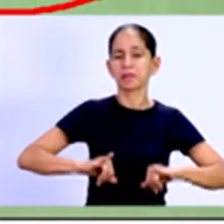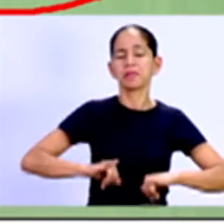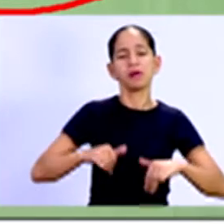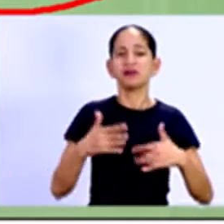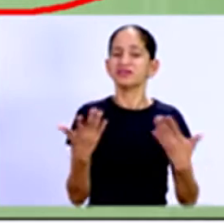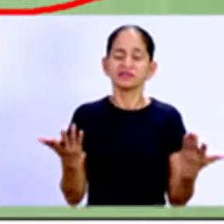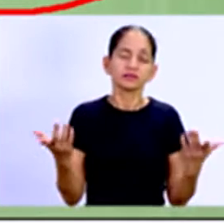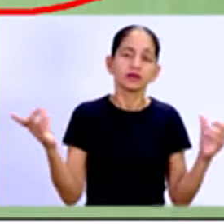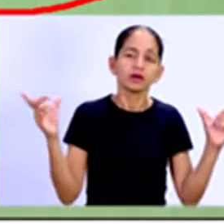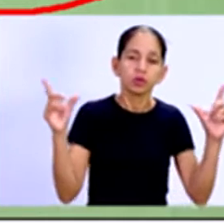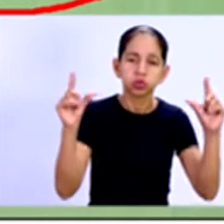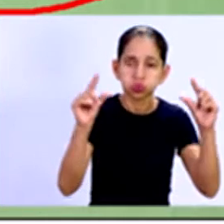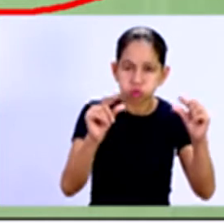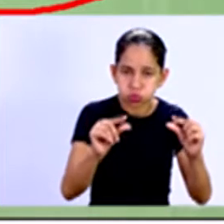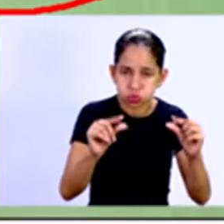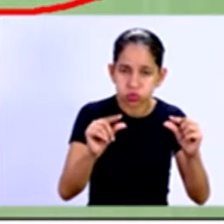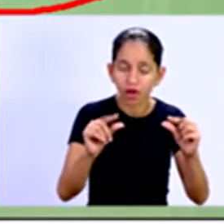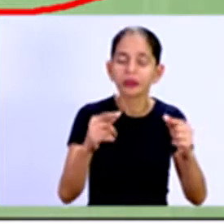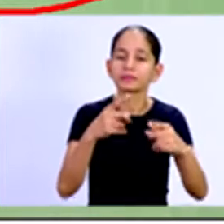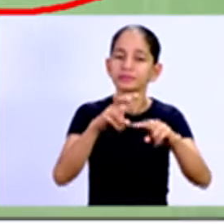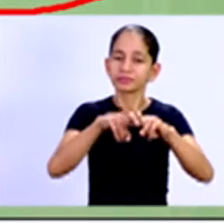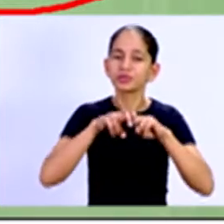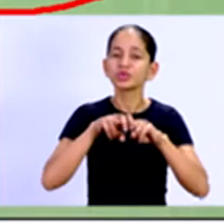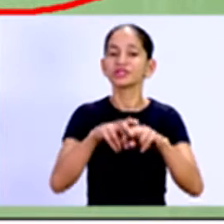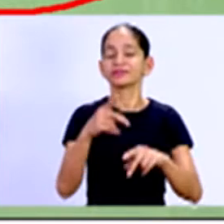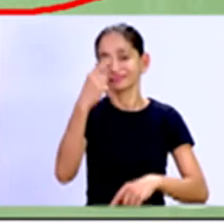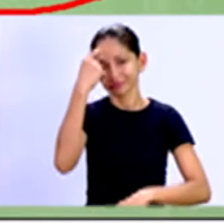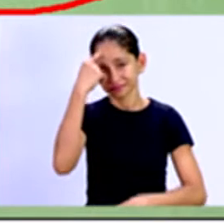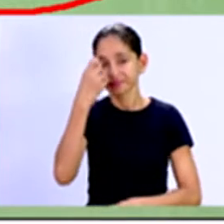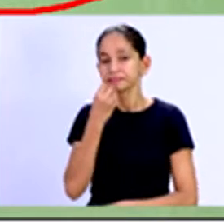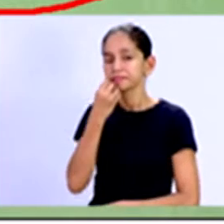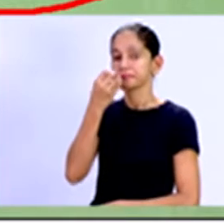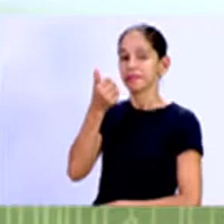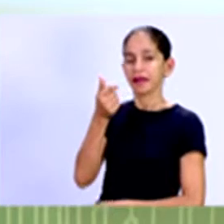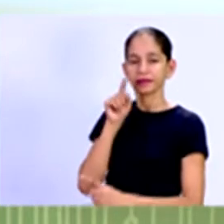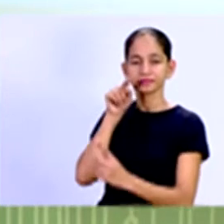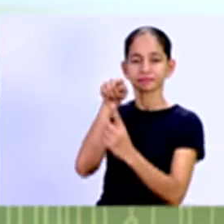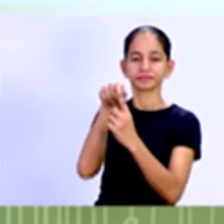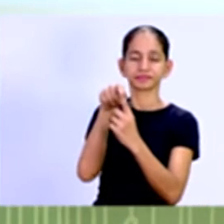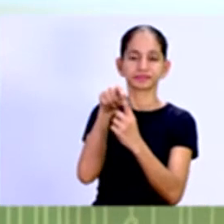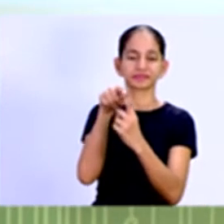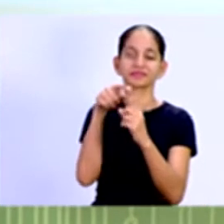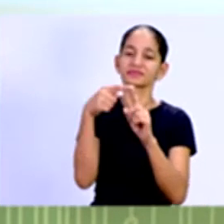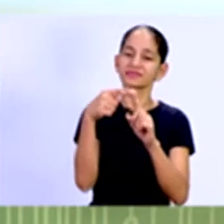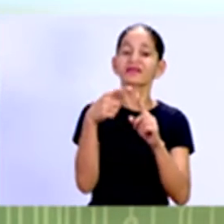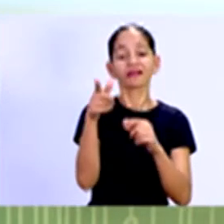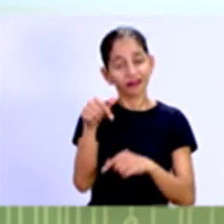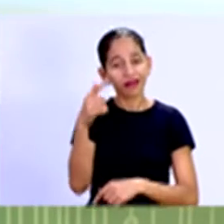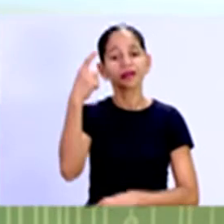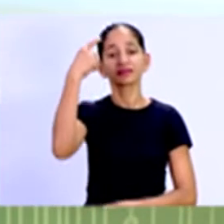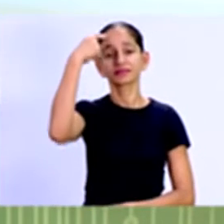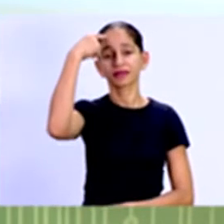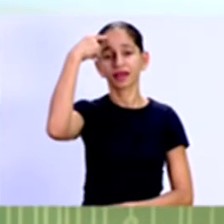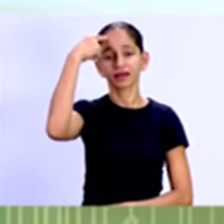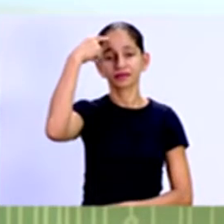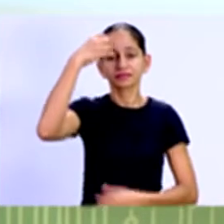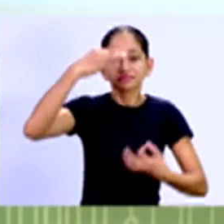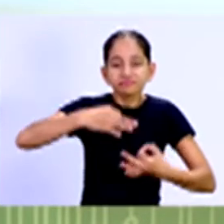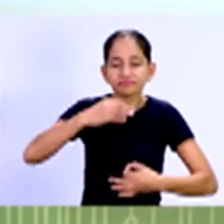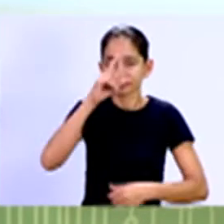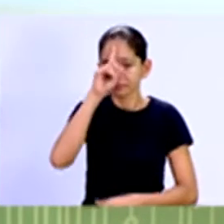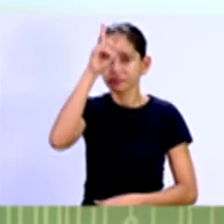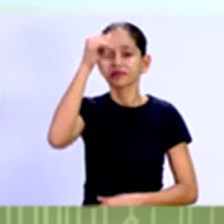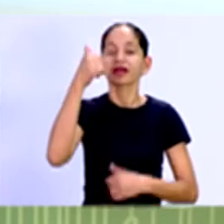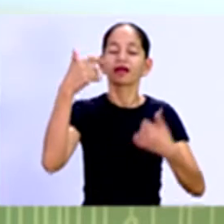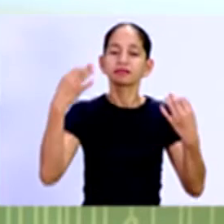essa ética utilitarista da modernidade é uma ética que traz a ideia para a gente de que nós temos